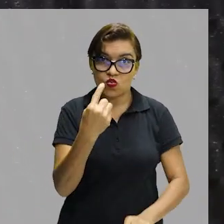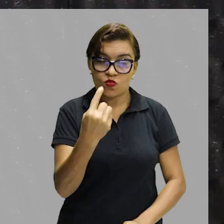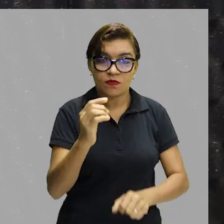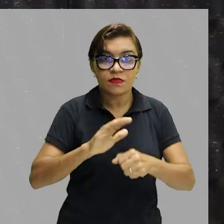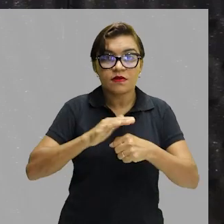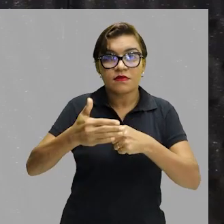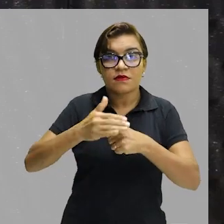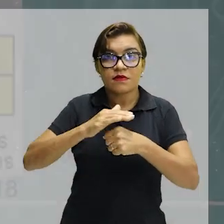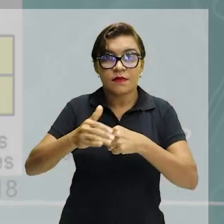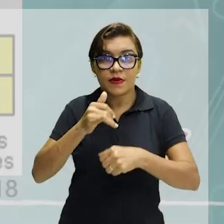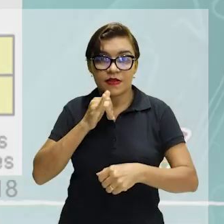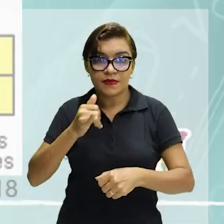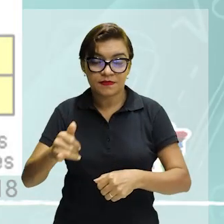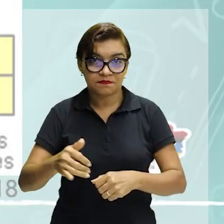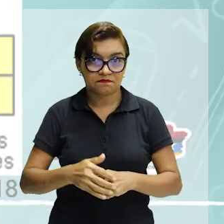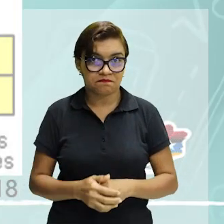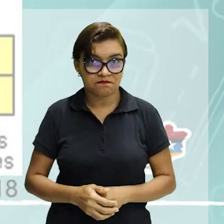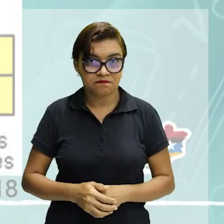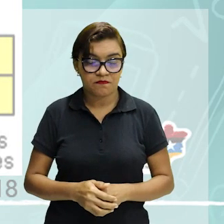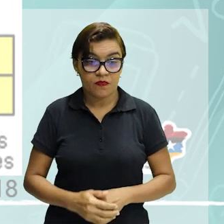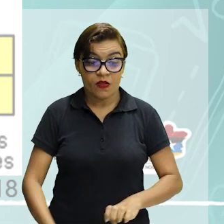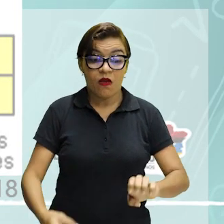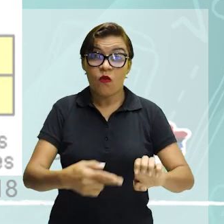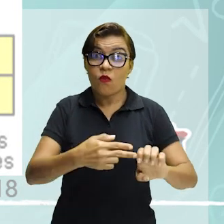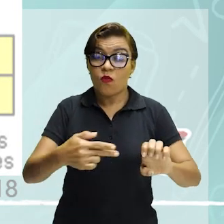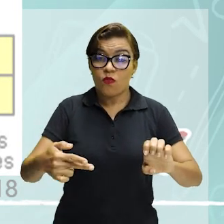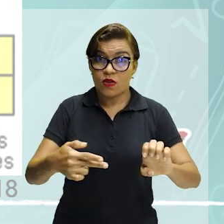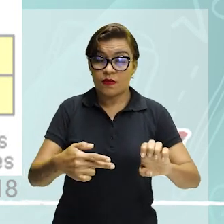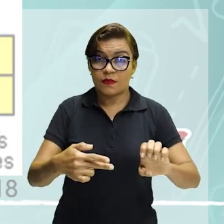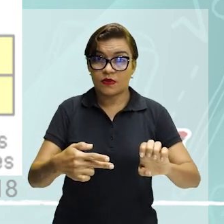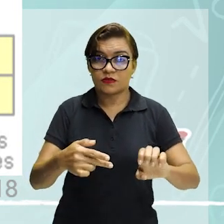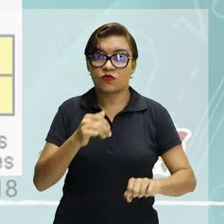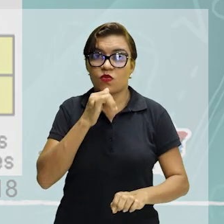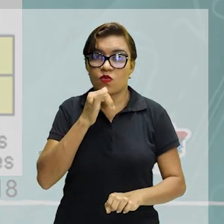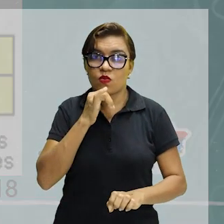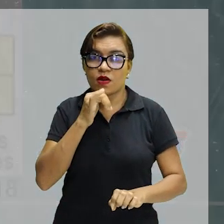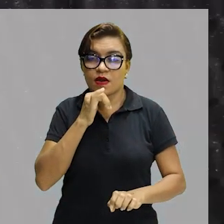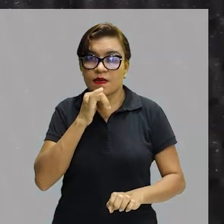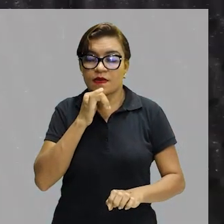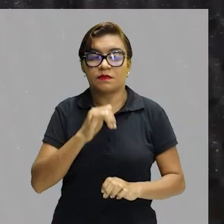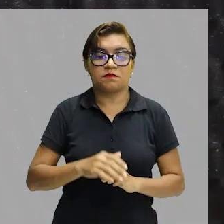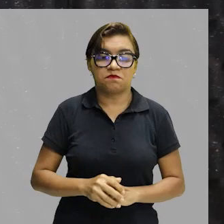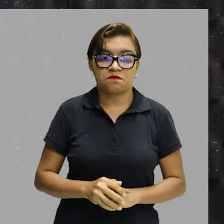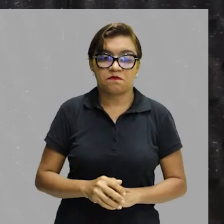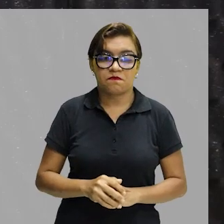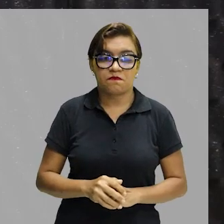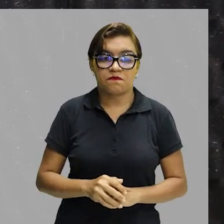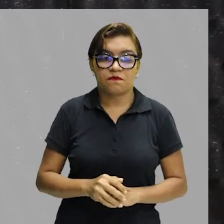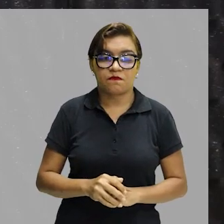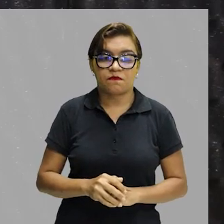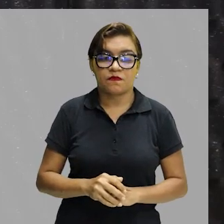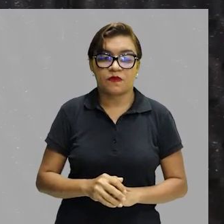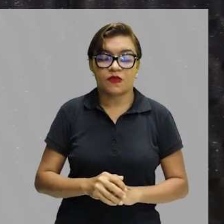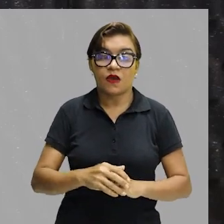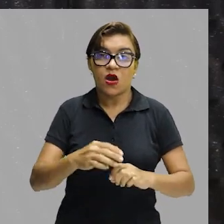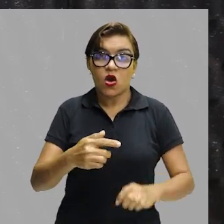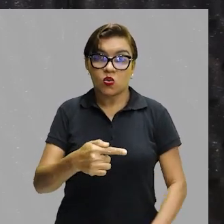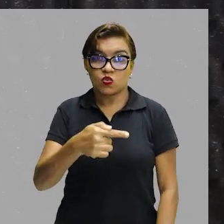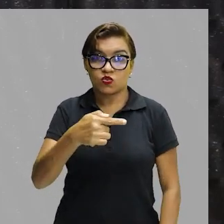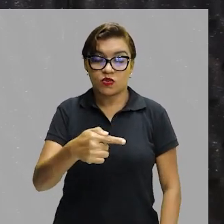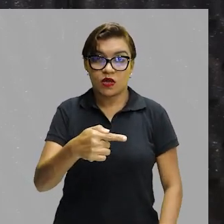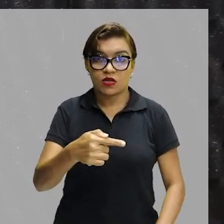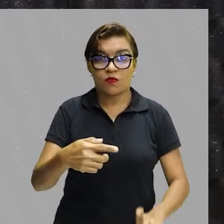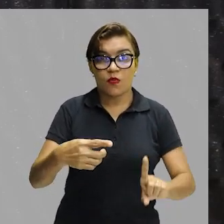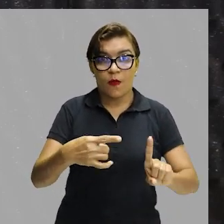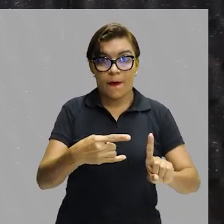camada eletrônica. Já o elemento que estiver no sétimo período, isso quer dizer que ele apresenta 7